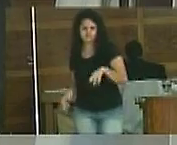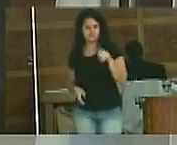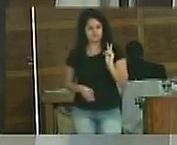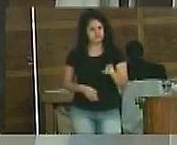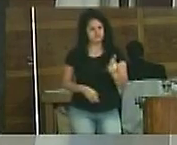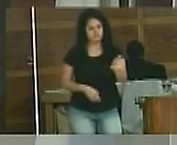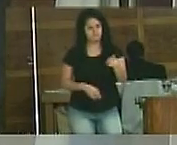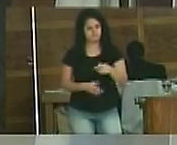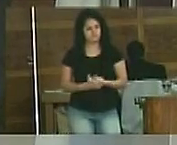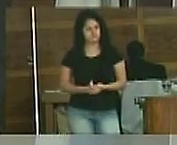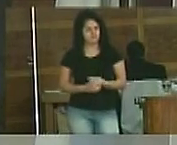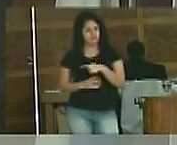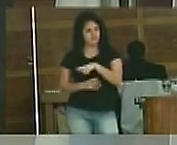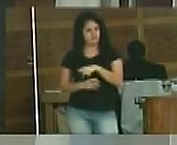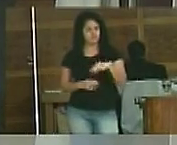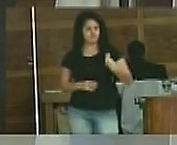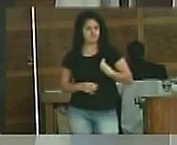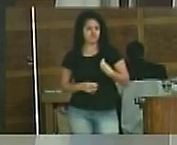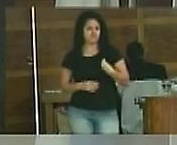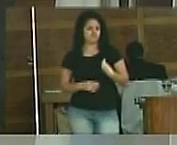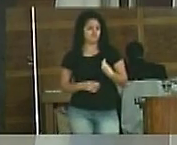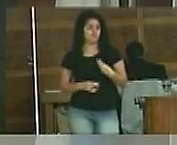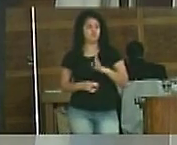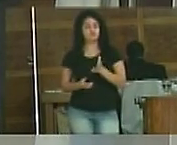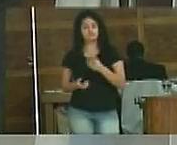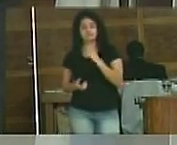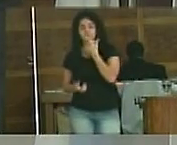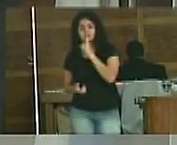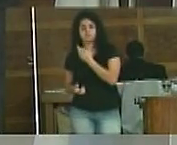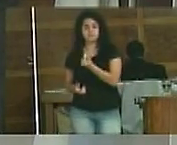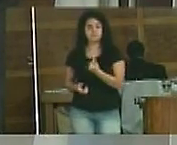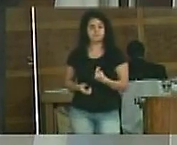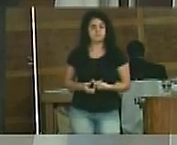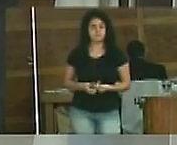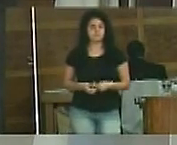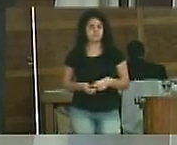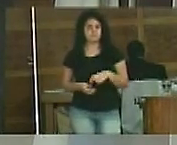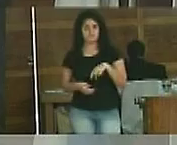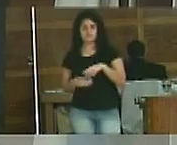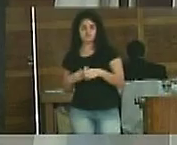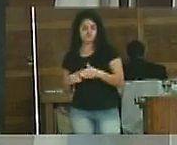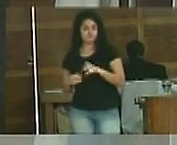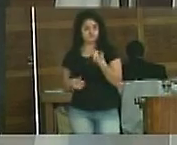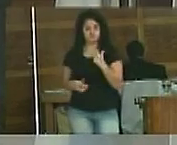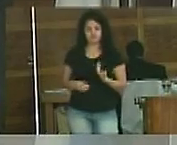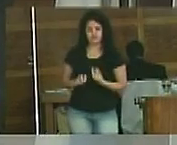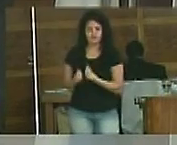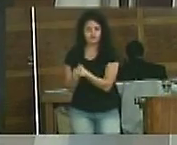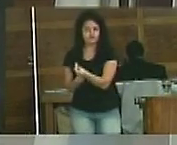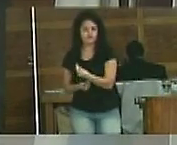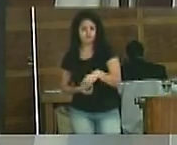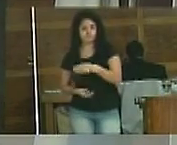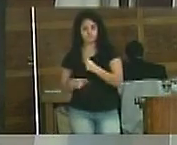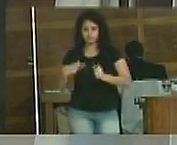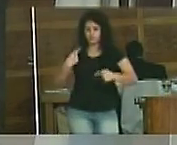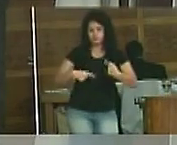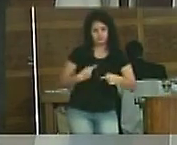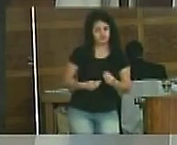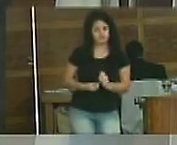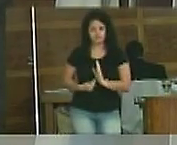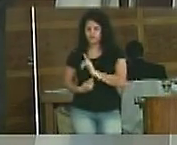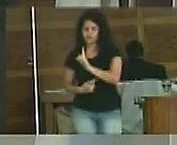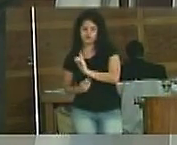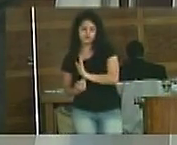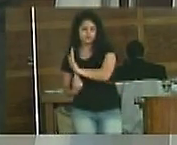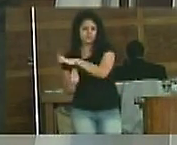sempre, sempre. Aquilo ali vivia do que arrecadava, e ninguém investia nada, os políticos não investiam nada, aí